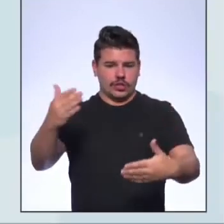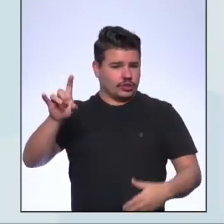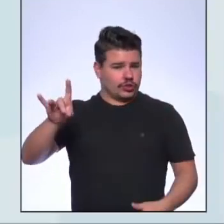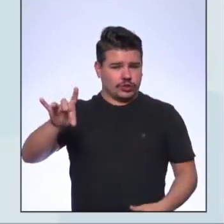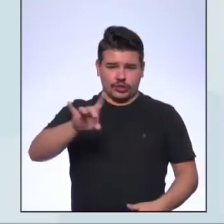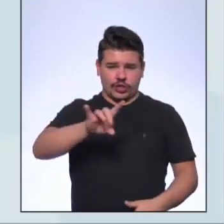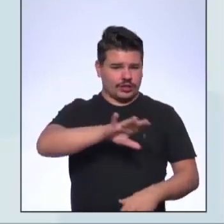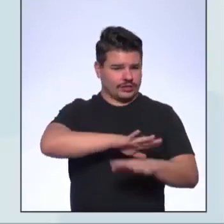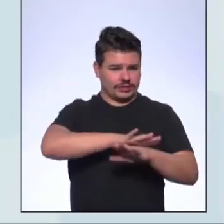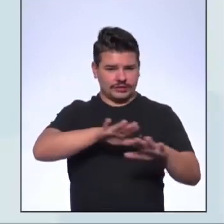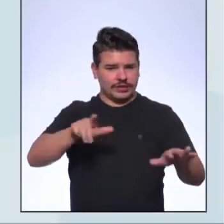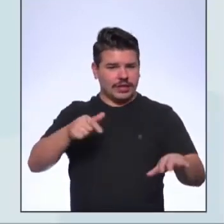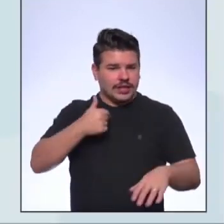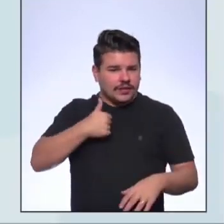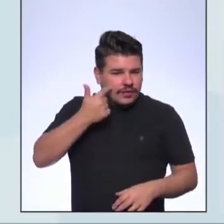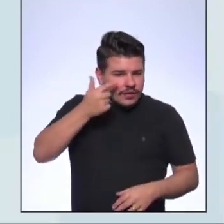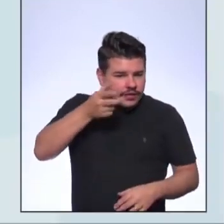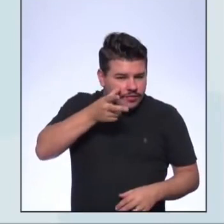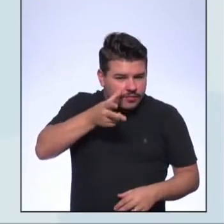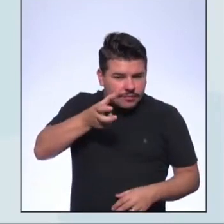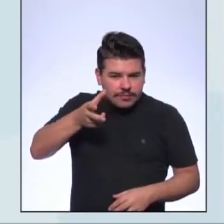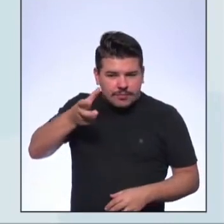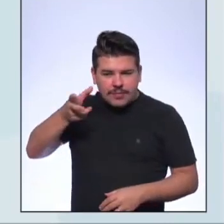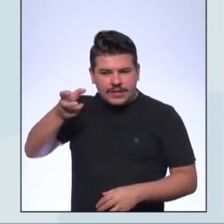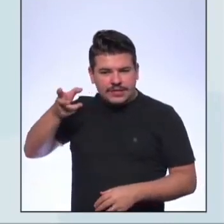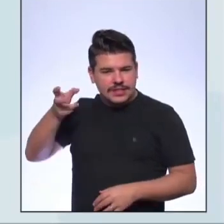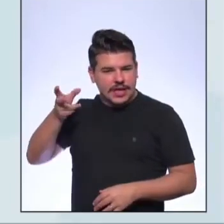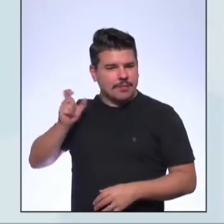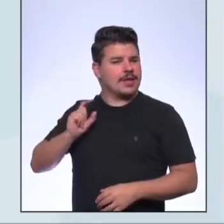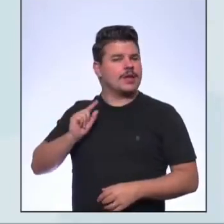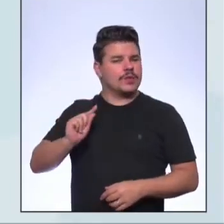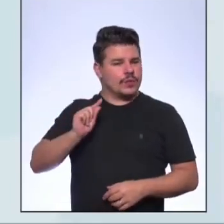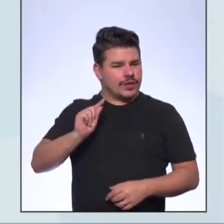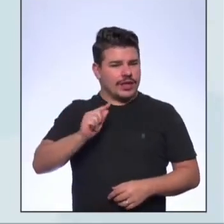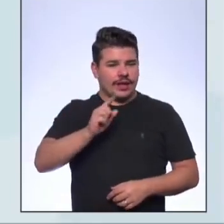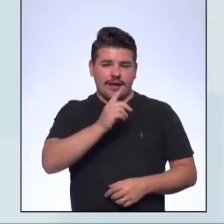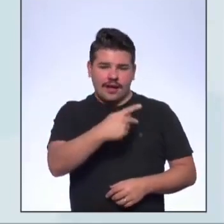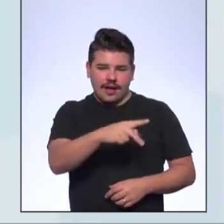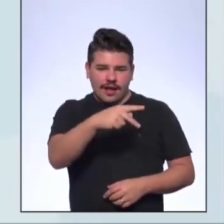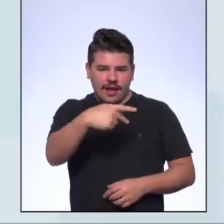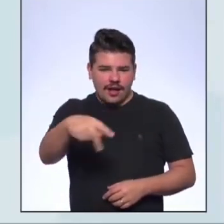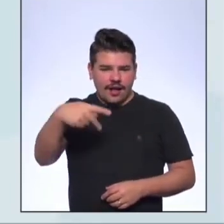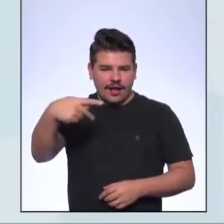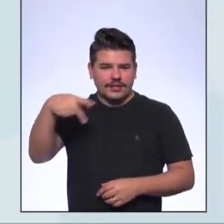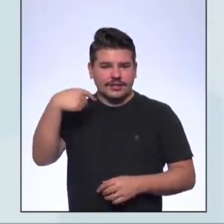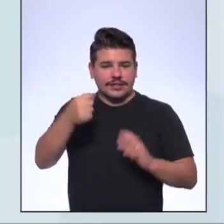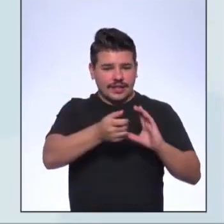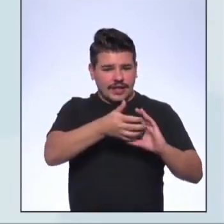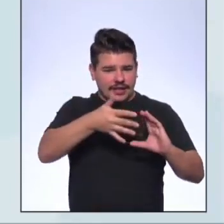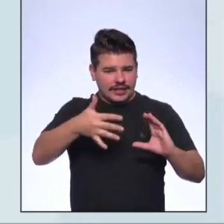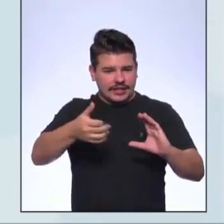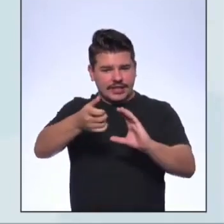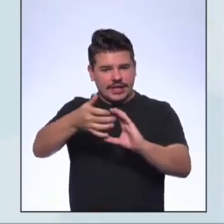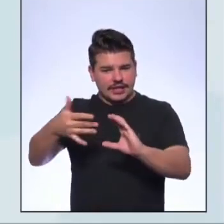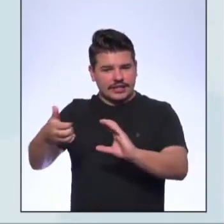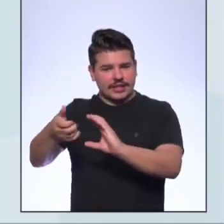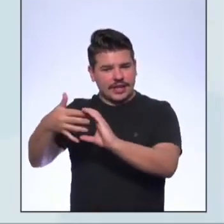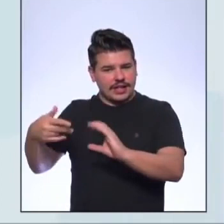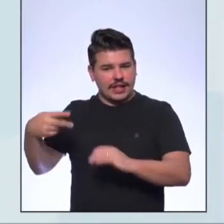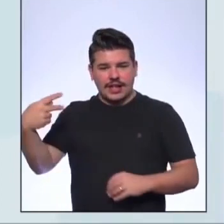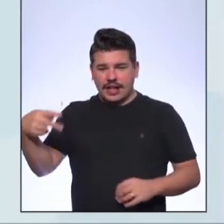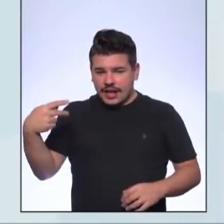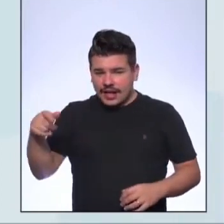E aí ele foi observando o quê? Determinadas características. Então, ele foi percebendo que essa planta aqui produz